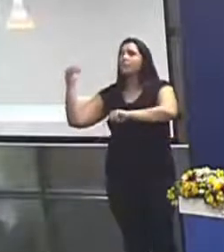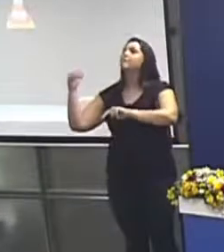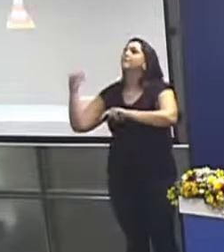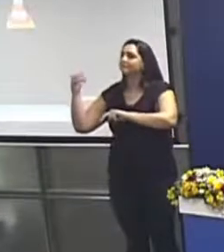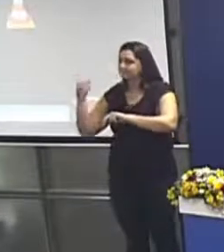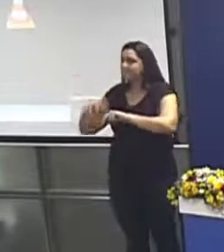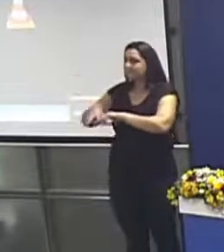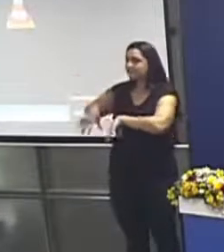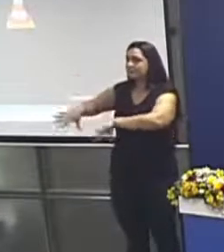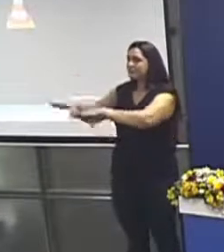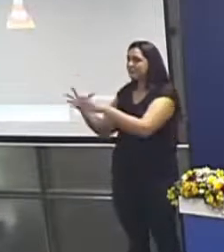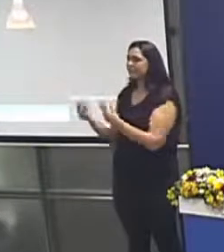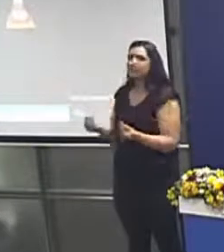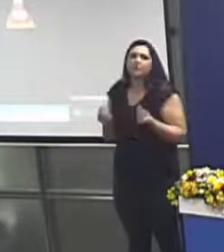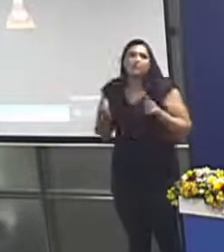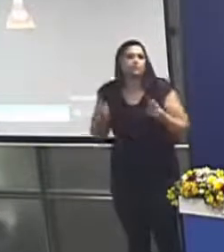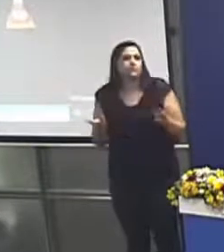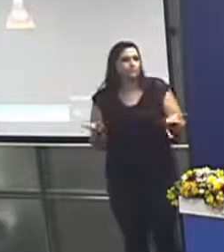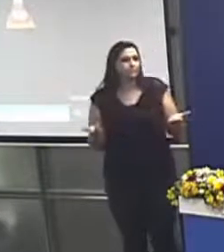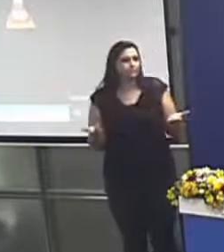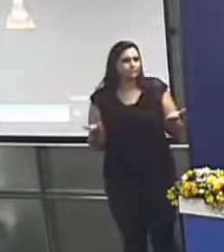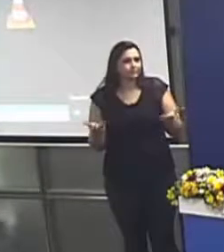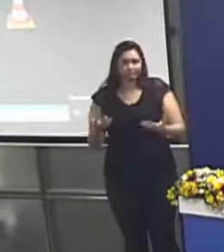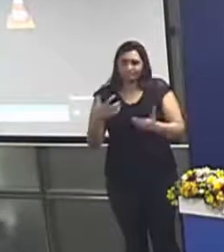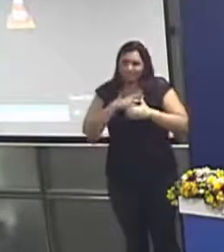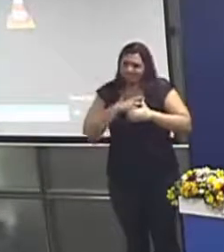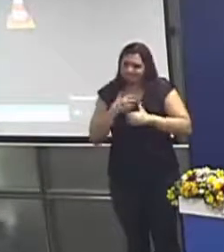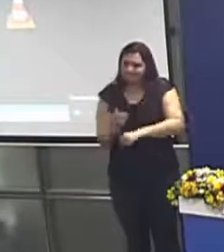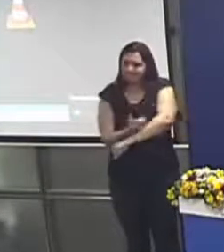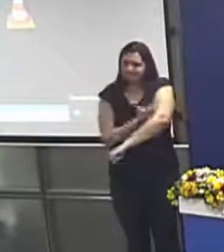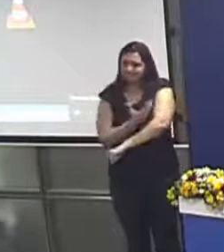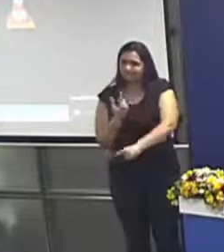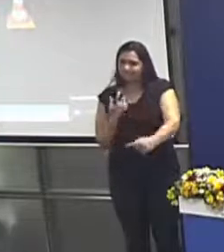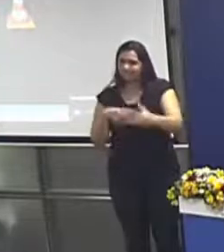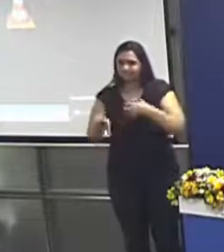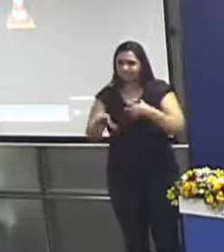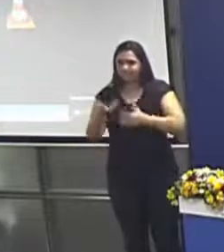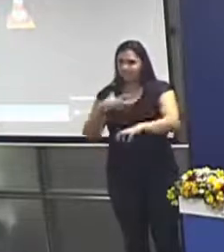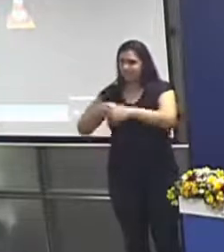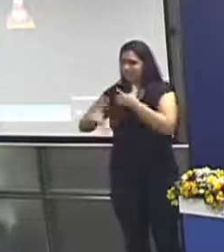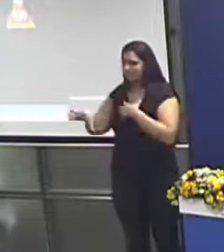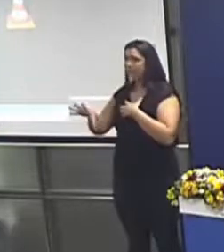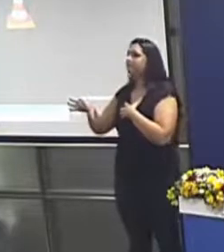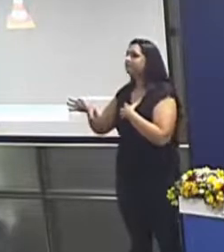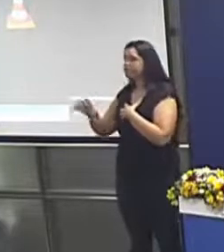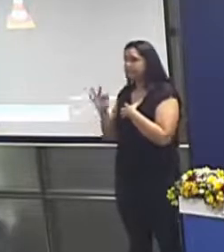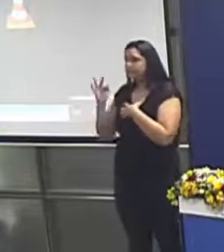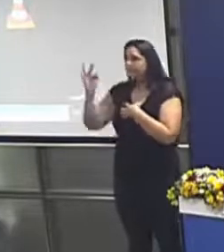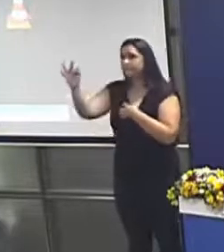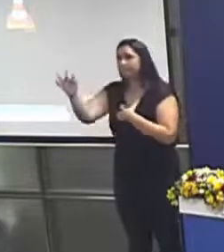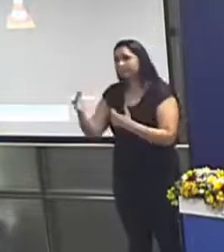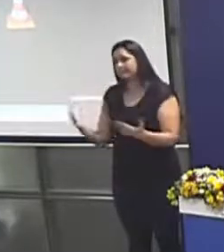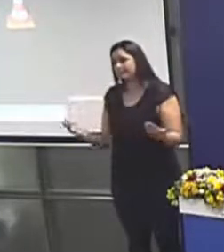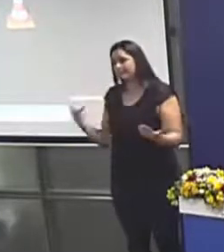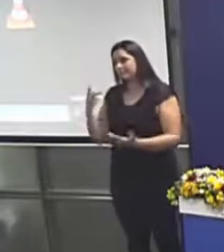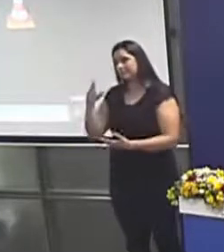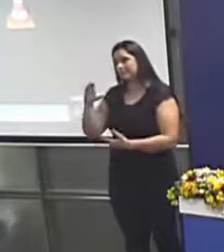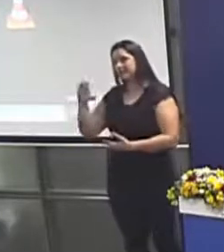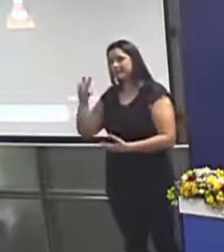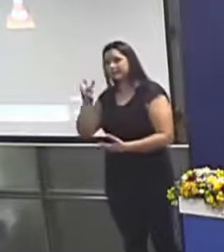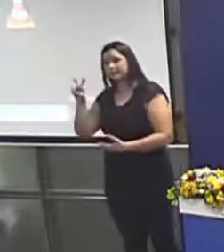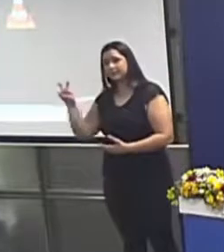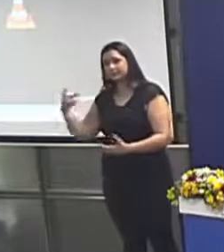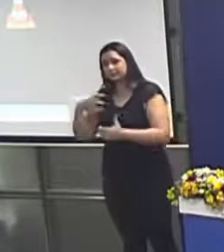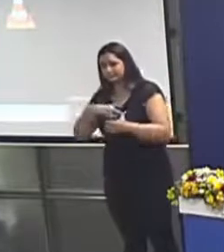pelo algoz. O que é isso, companheiro? Vai sentir na pele tudo aquilo que eu sinto. Da ponte para o futuro, a PEC 55.